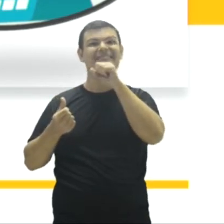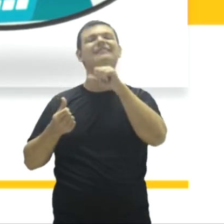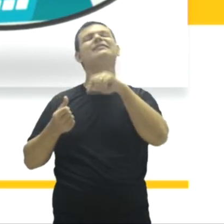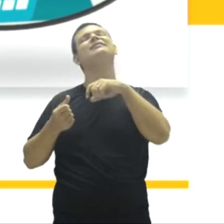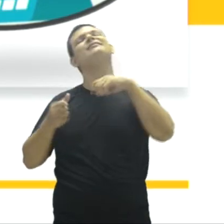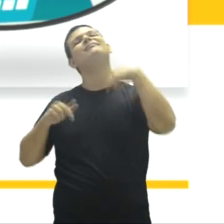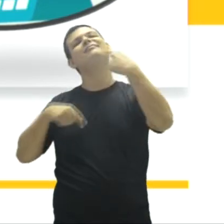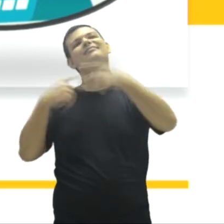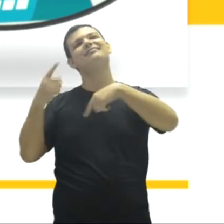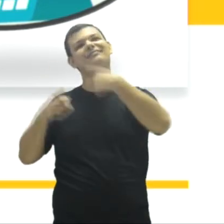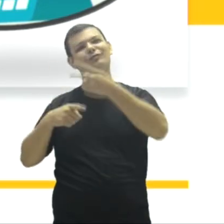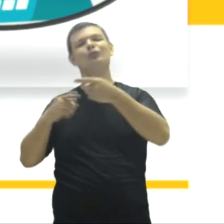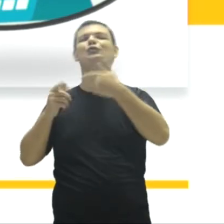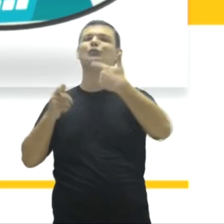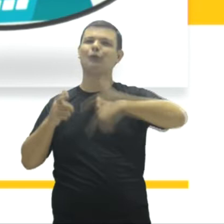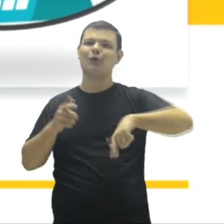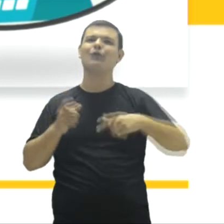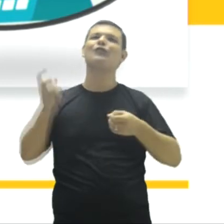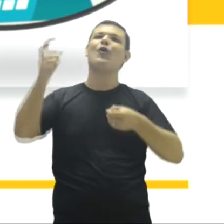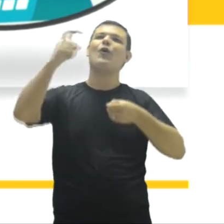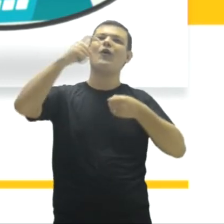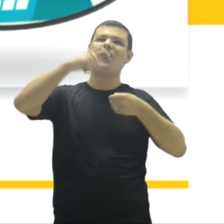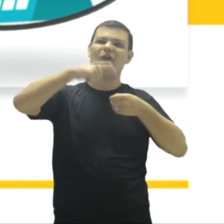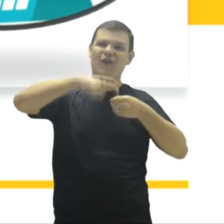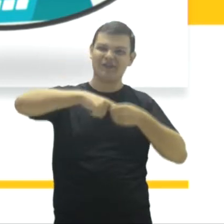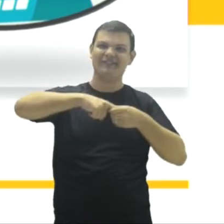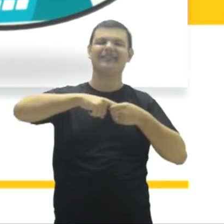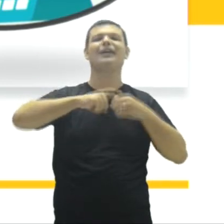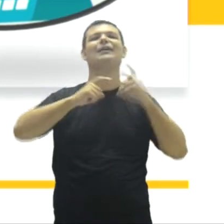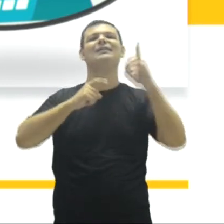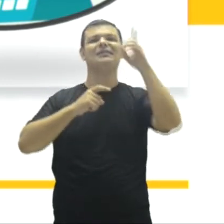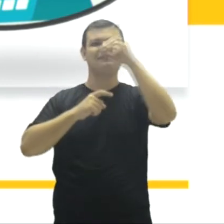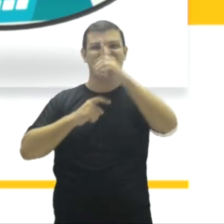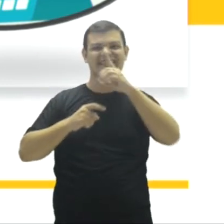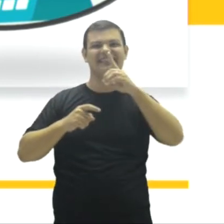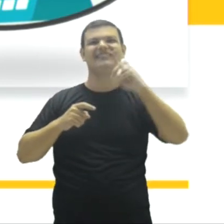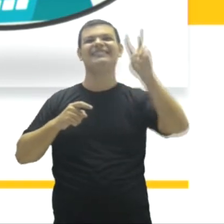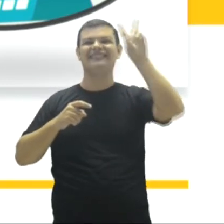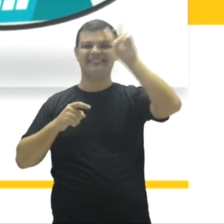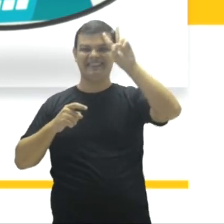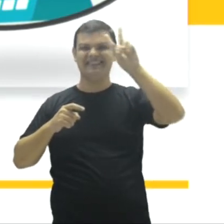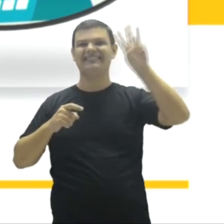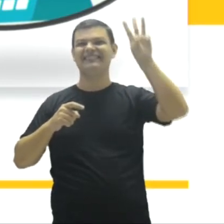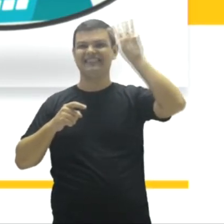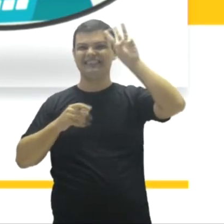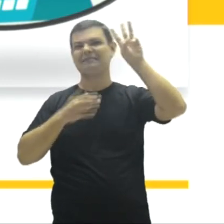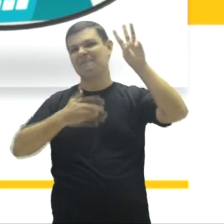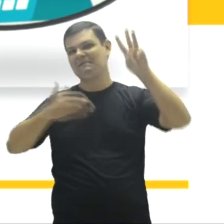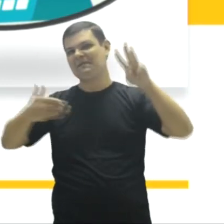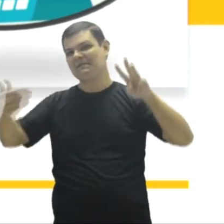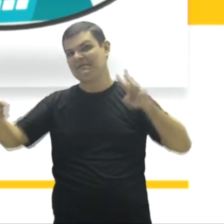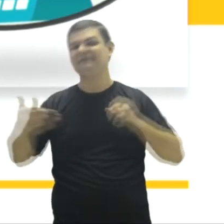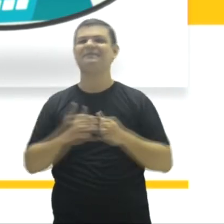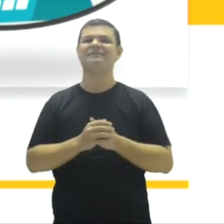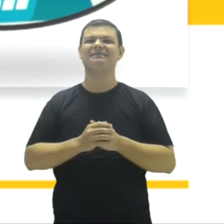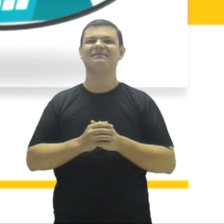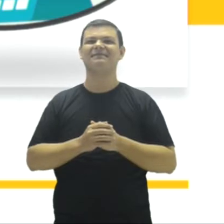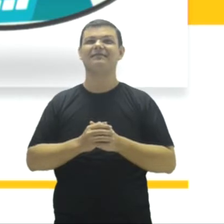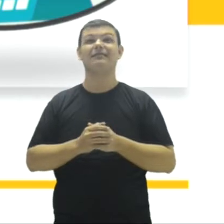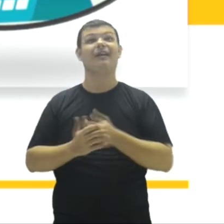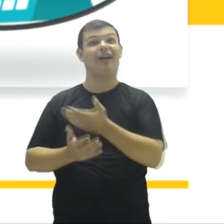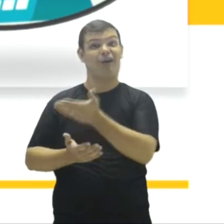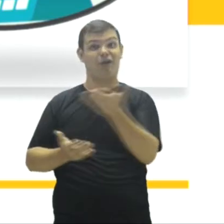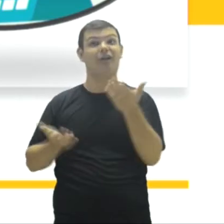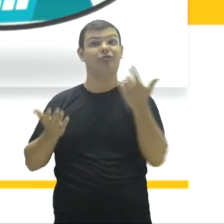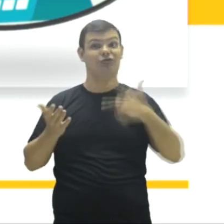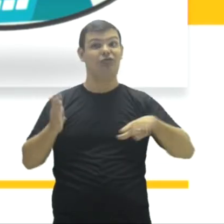começa um novo ciclo, uma nova semana. Vocês já tinham prestado atenção nisso? Essa eu tenho certeza que sim. Agora eu quero mais uma vez